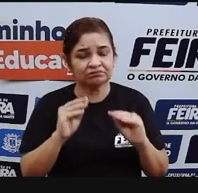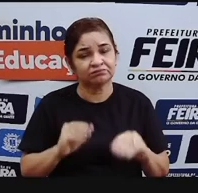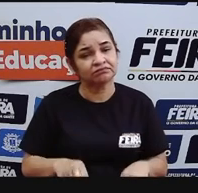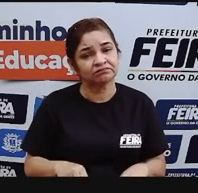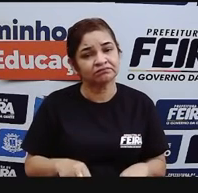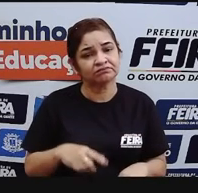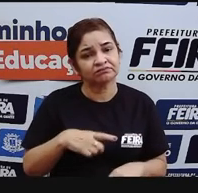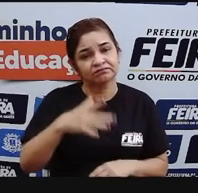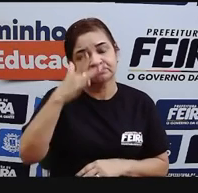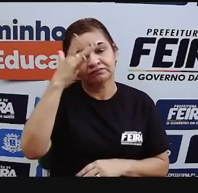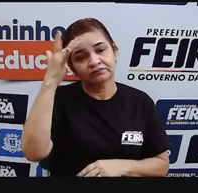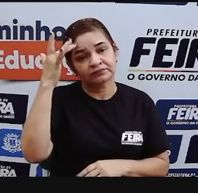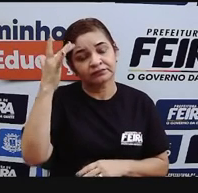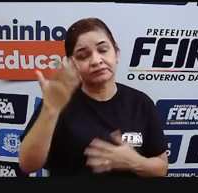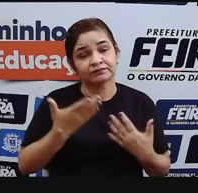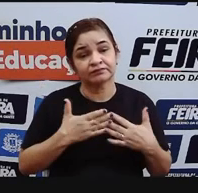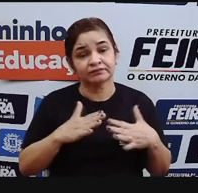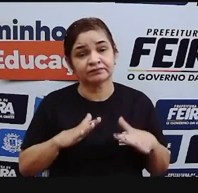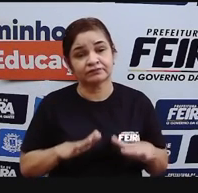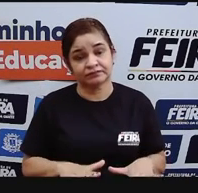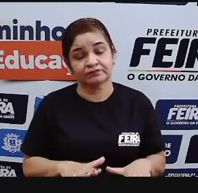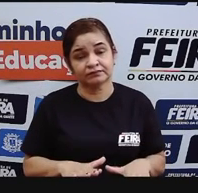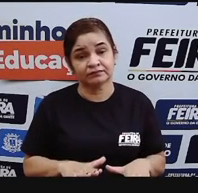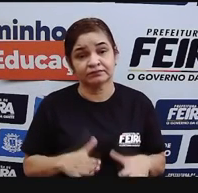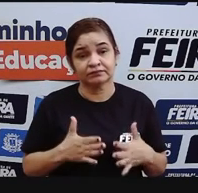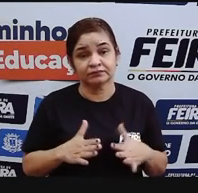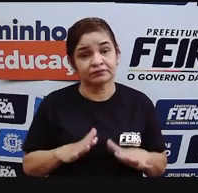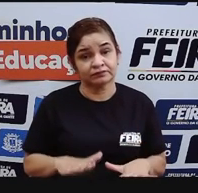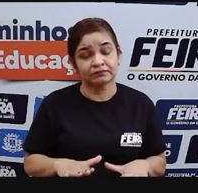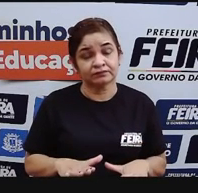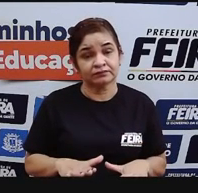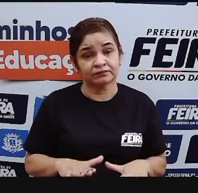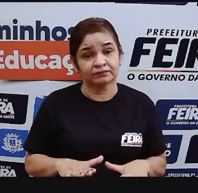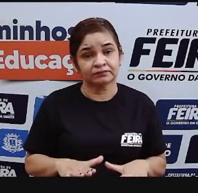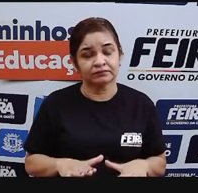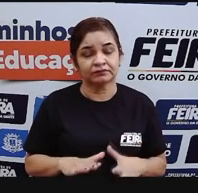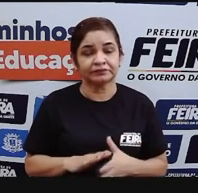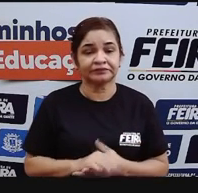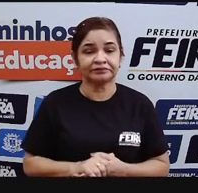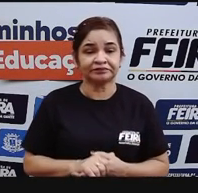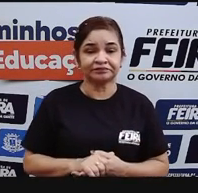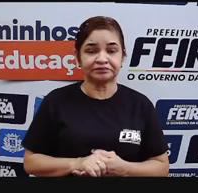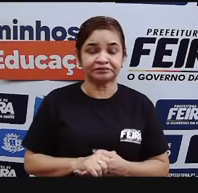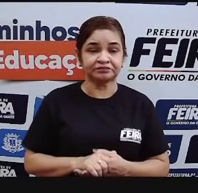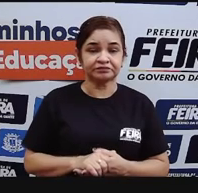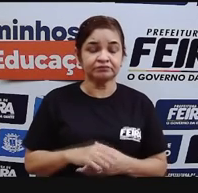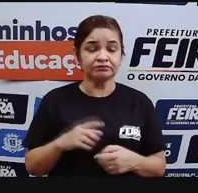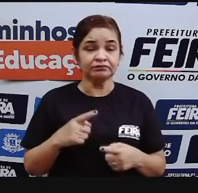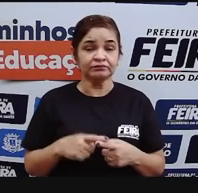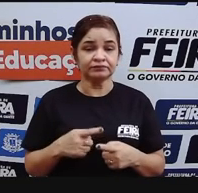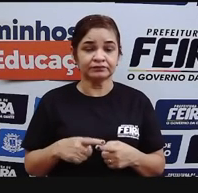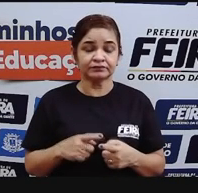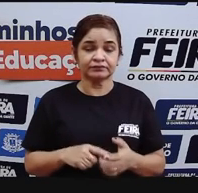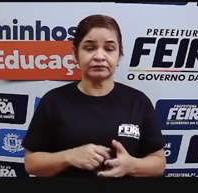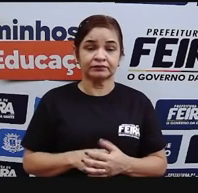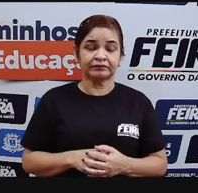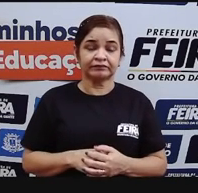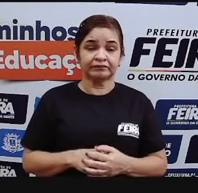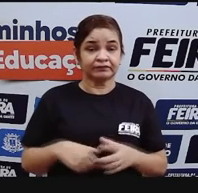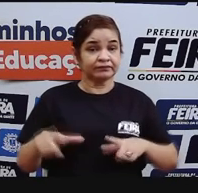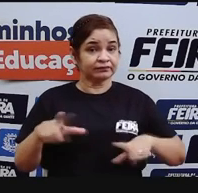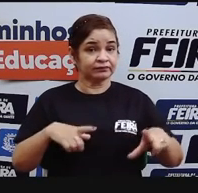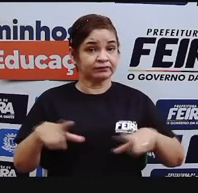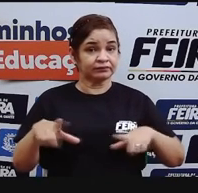pessoas que não veem dessa forma, mas acaba sendo. Né? Ou então, assim, no caso das relações de